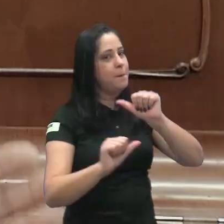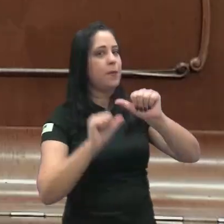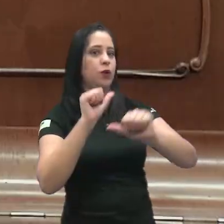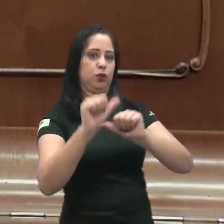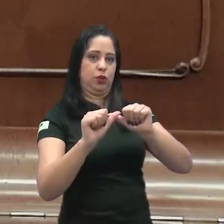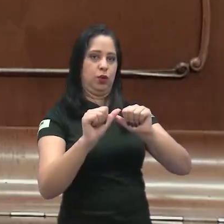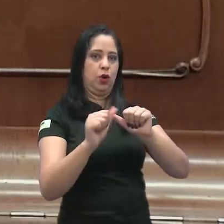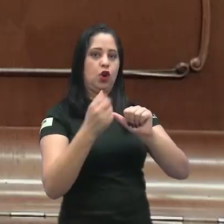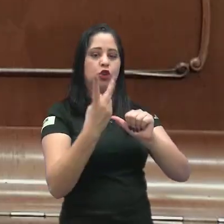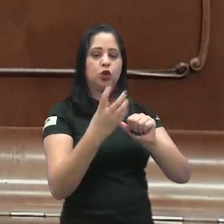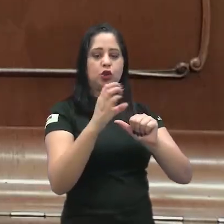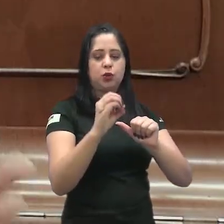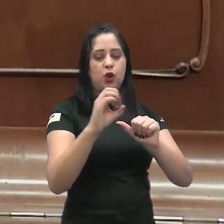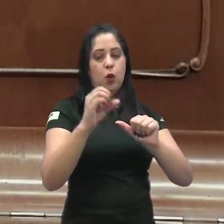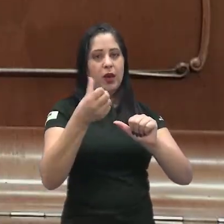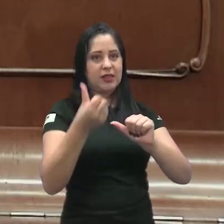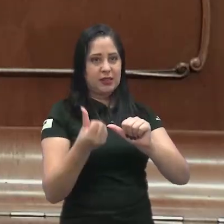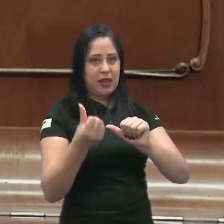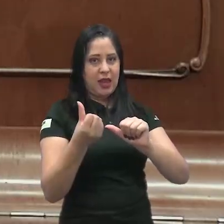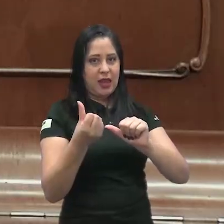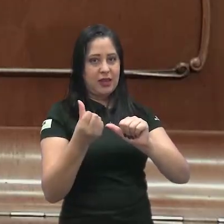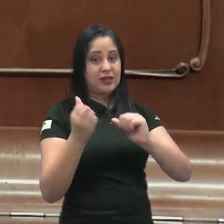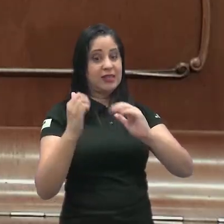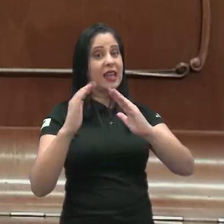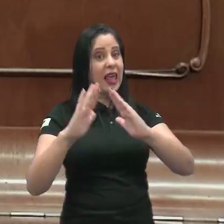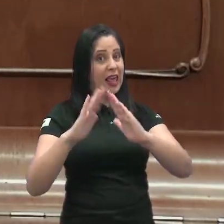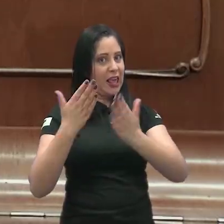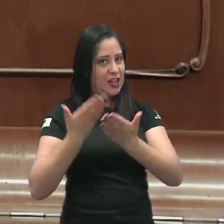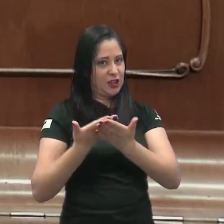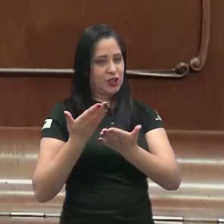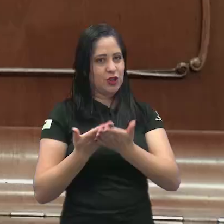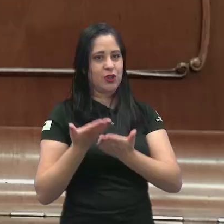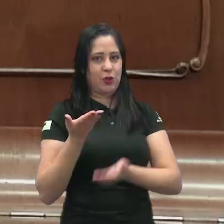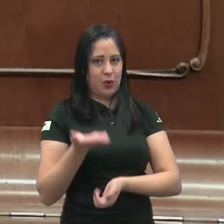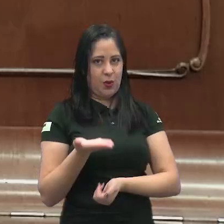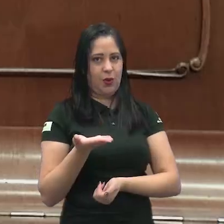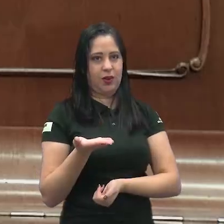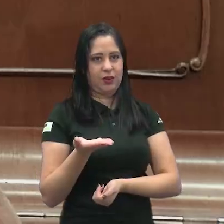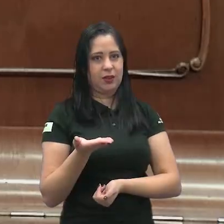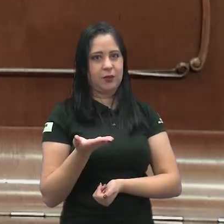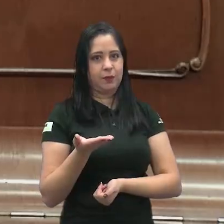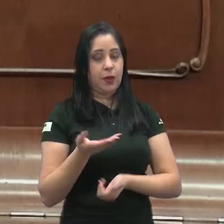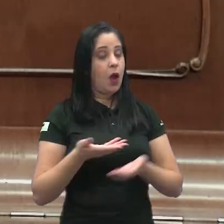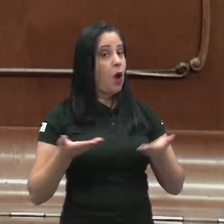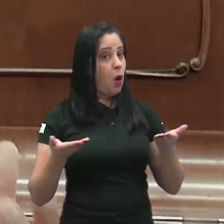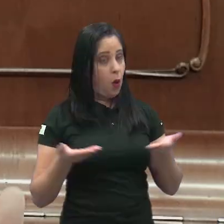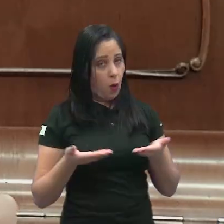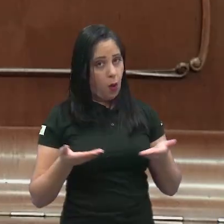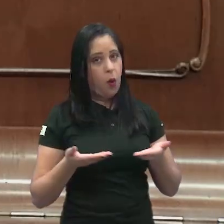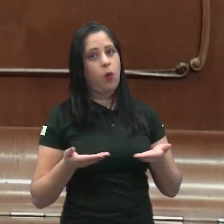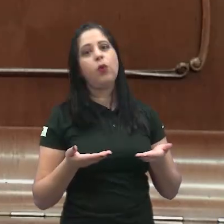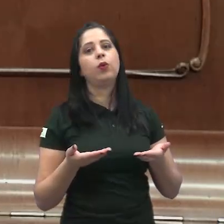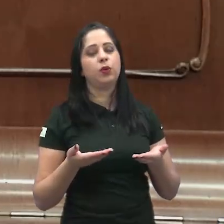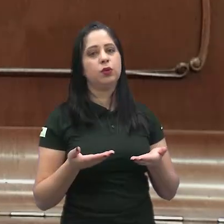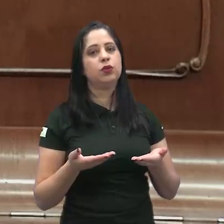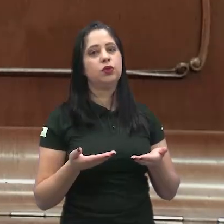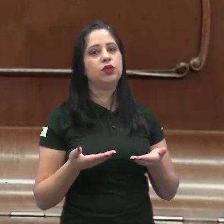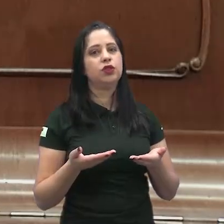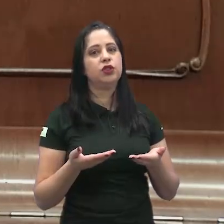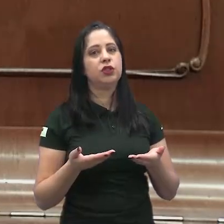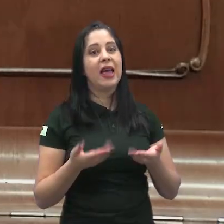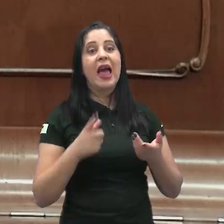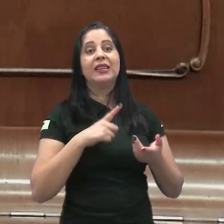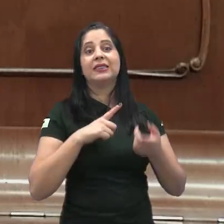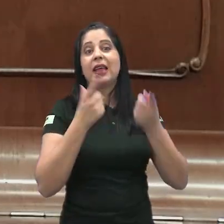em 2006 ela passou à creche. Aí, essa creche hoje que nós temos é um convênio,